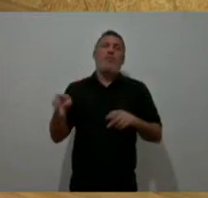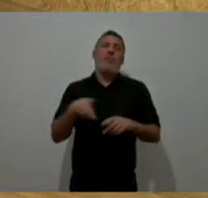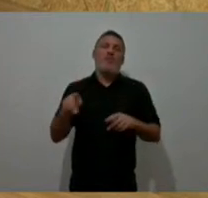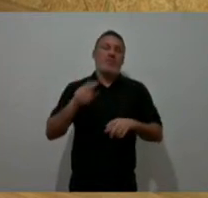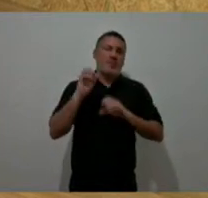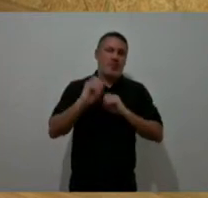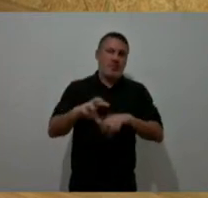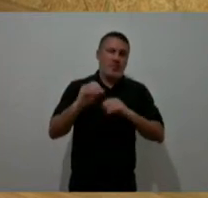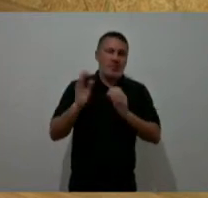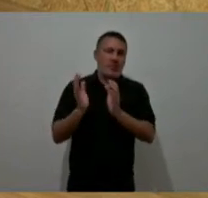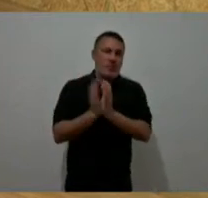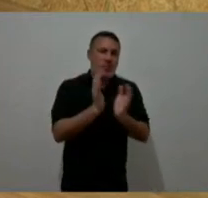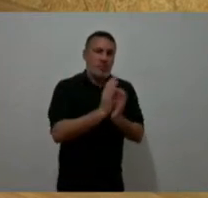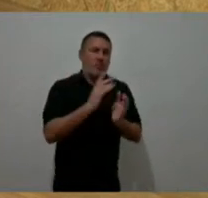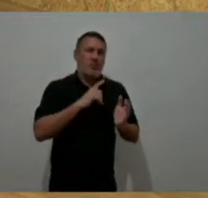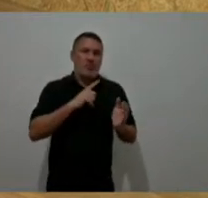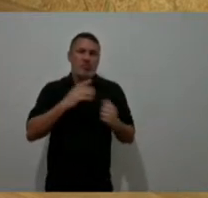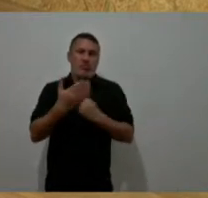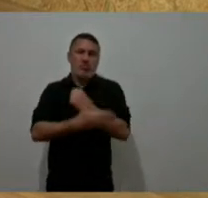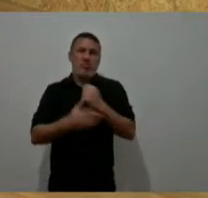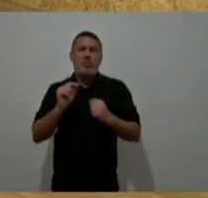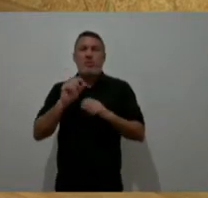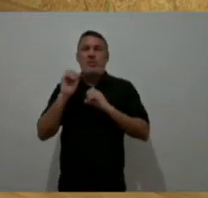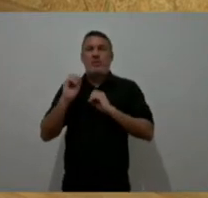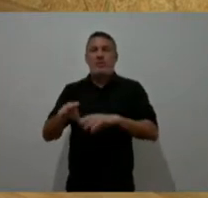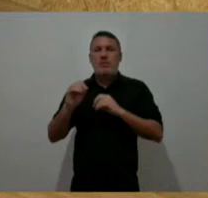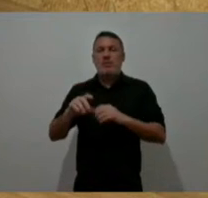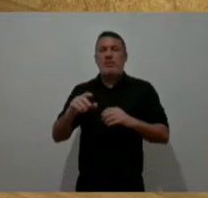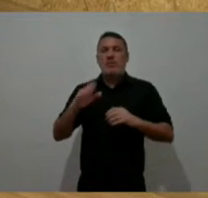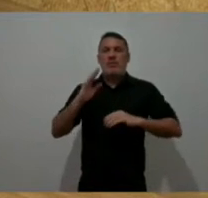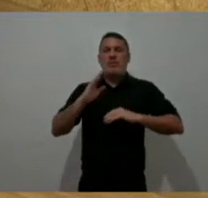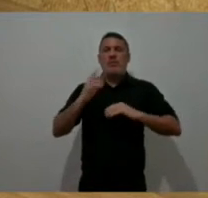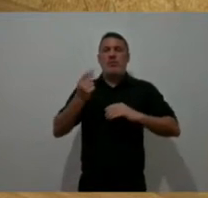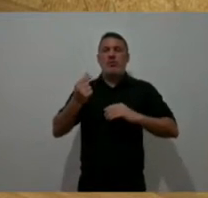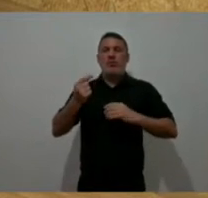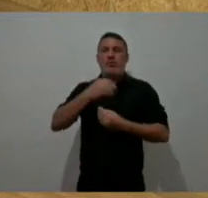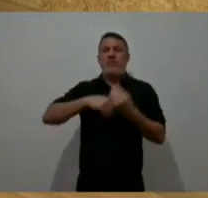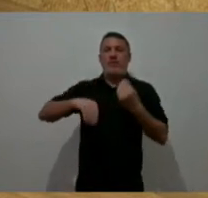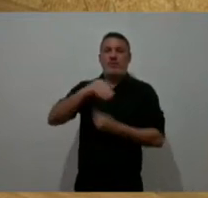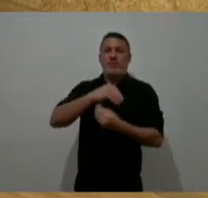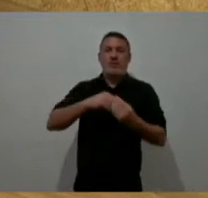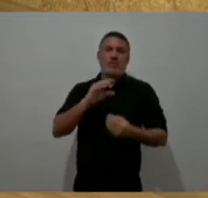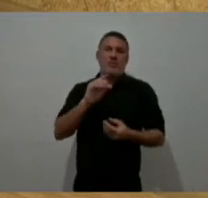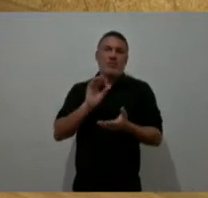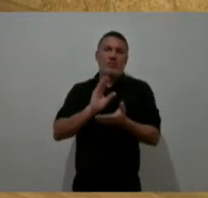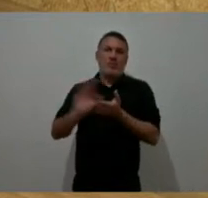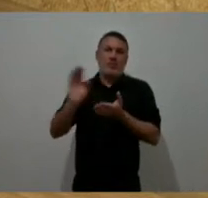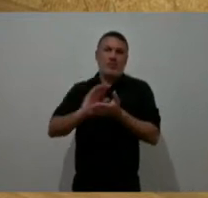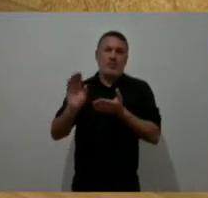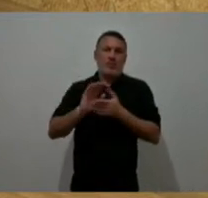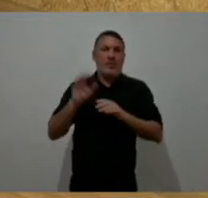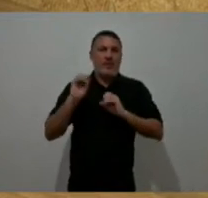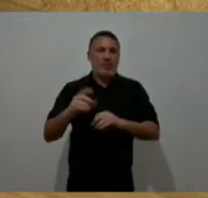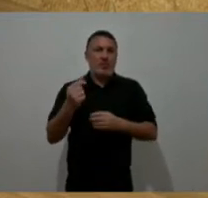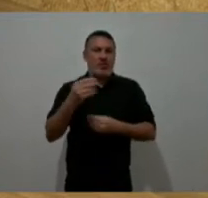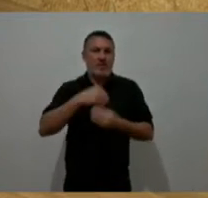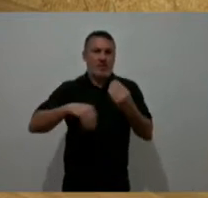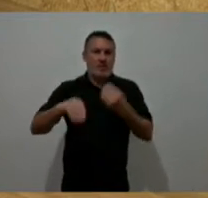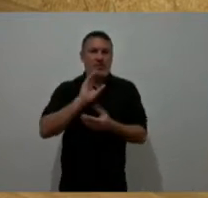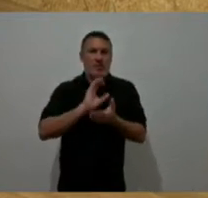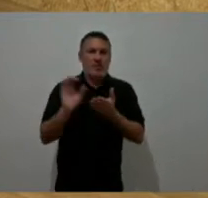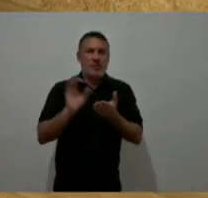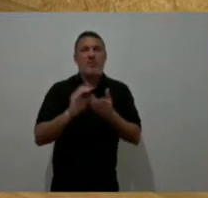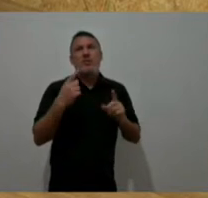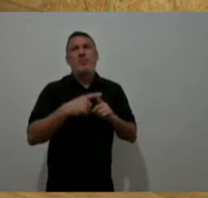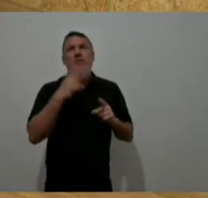professores, de ensinar educação financeira para os alunos. Porque, teoricamente, se estimularia o capitalismo, que é